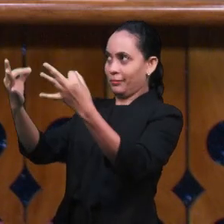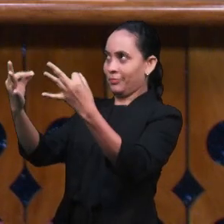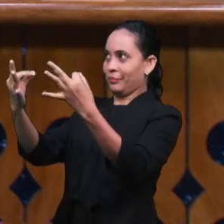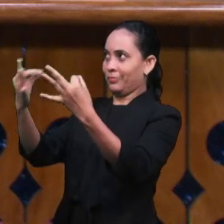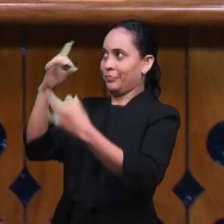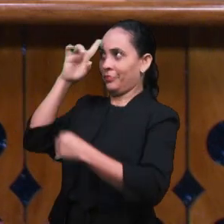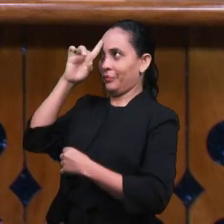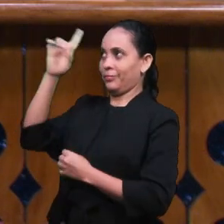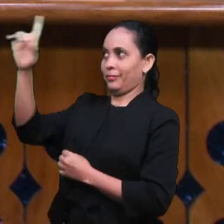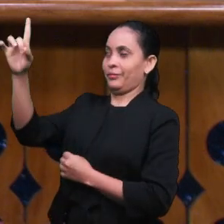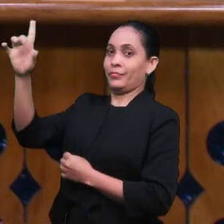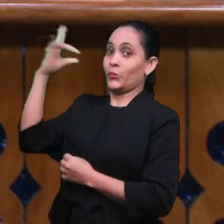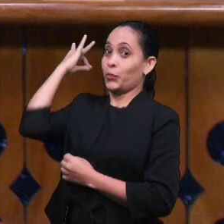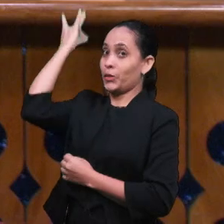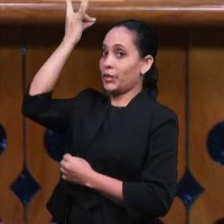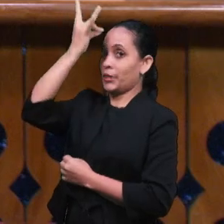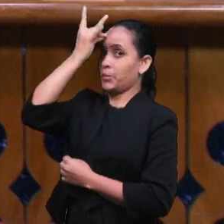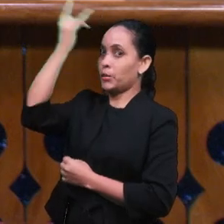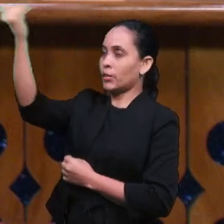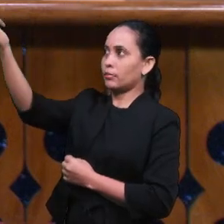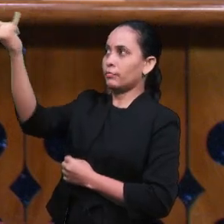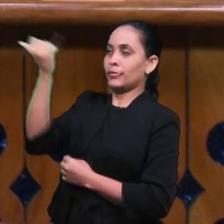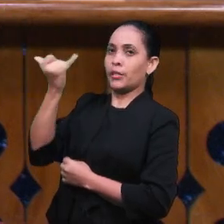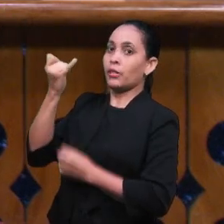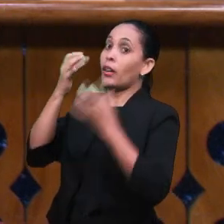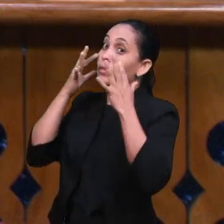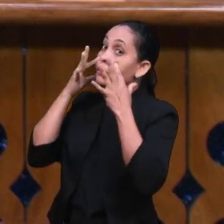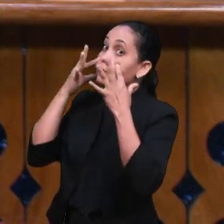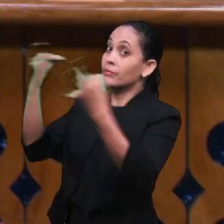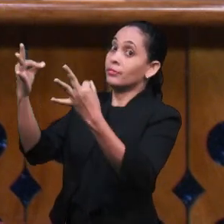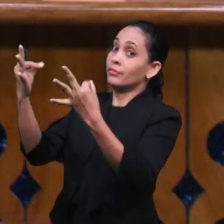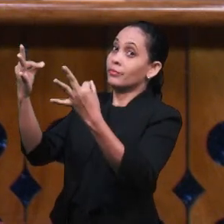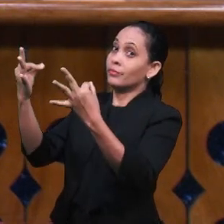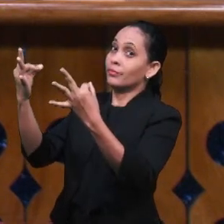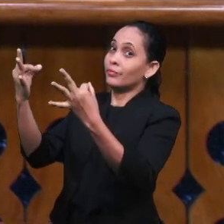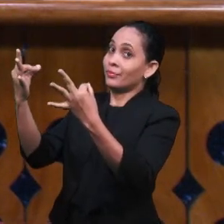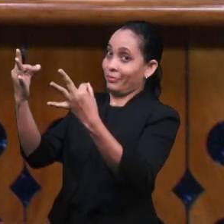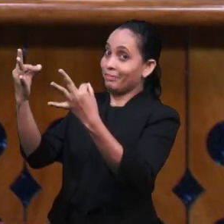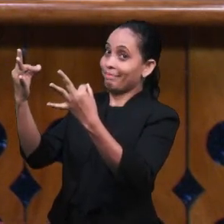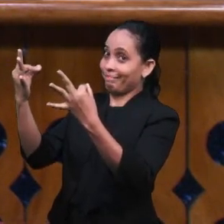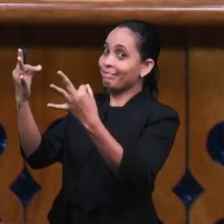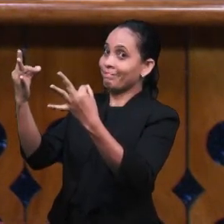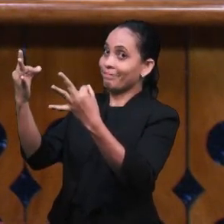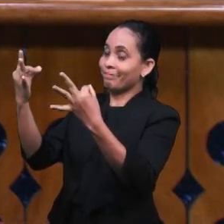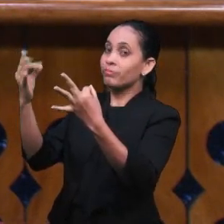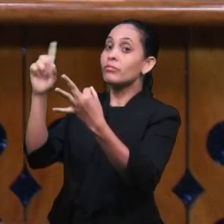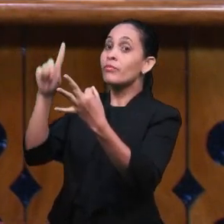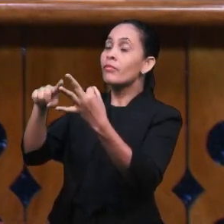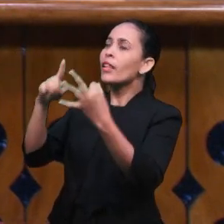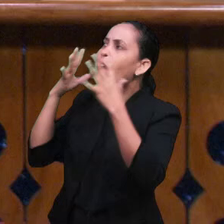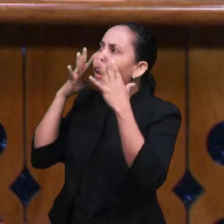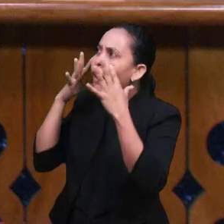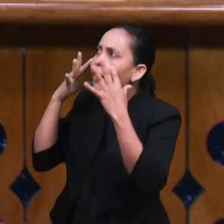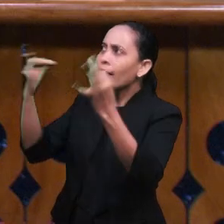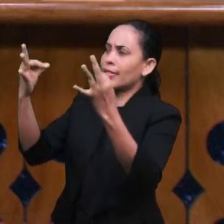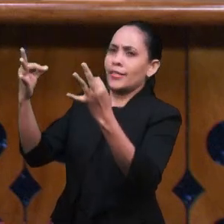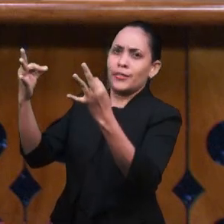pomba. Que ouve o verbo chamar. Que ouve.